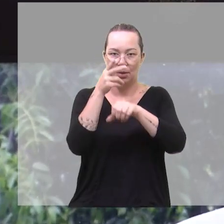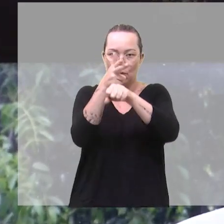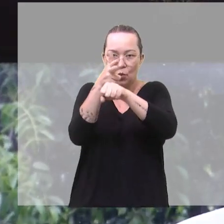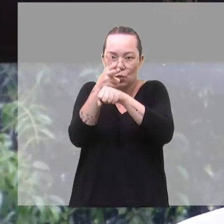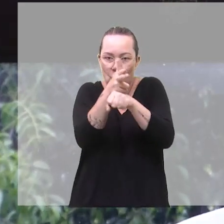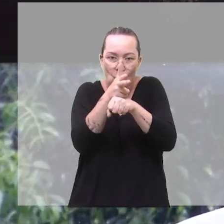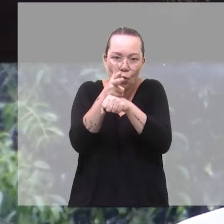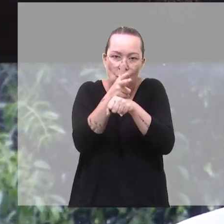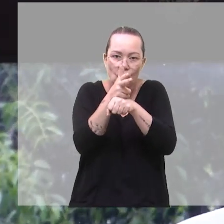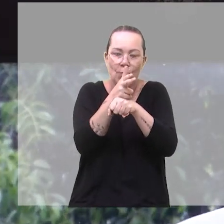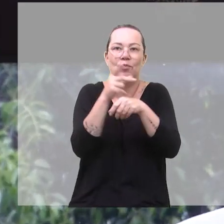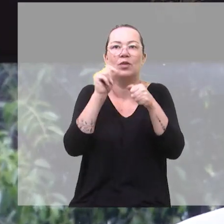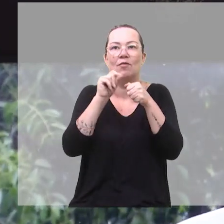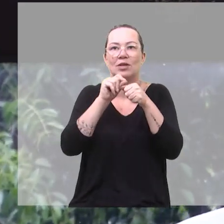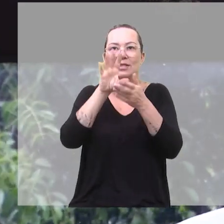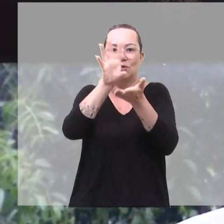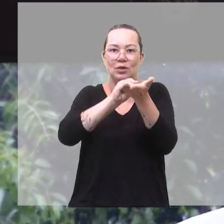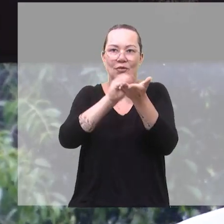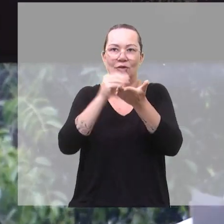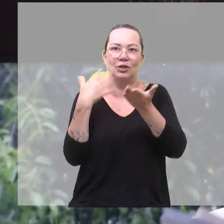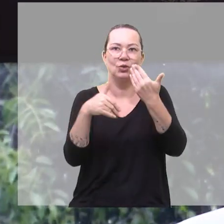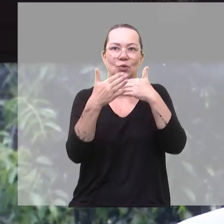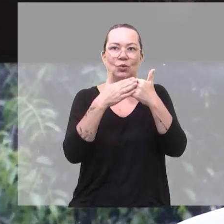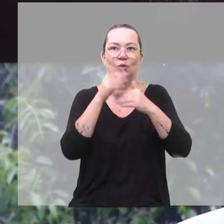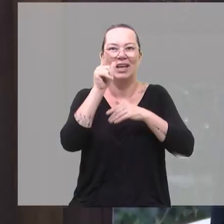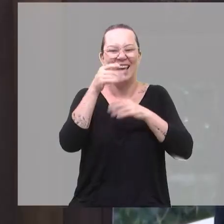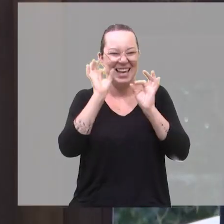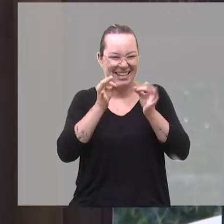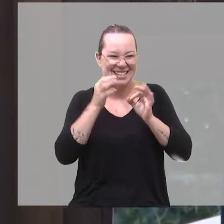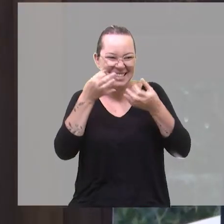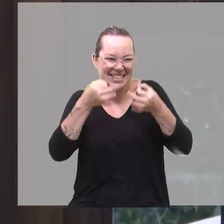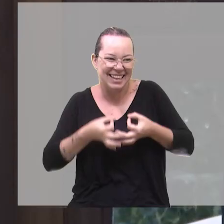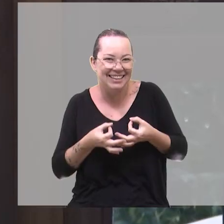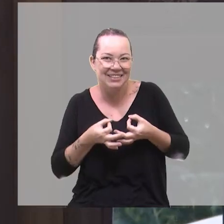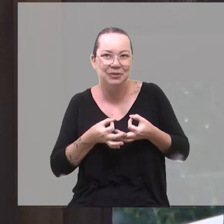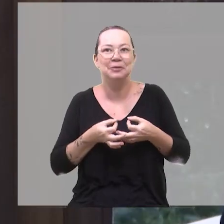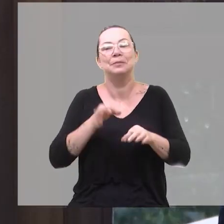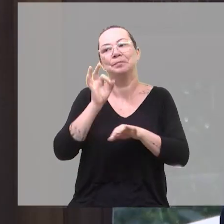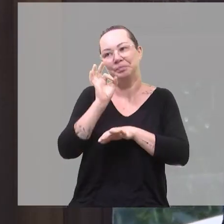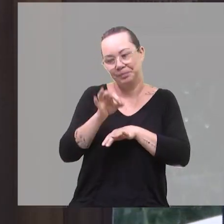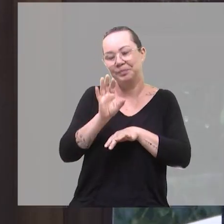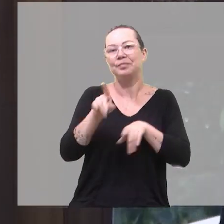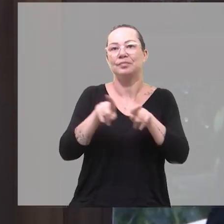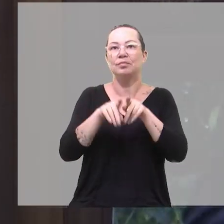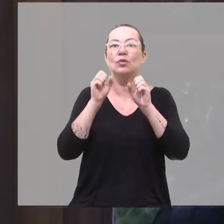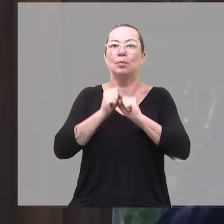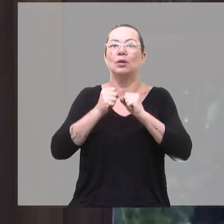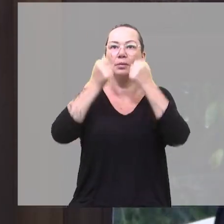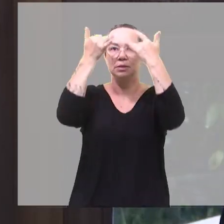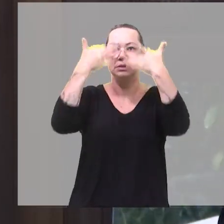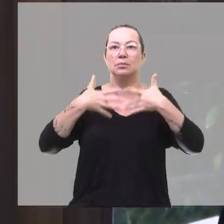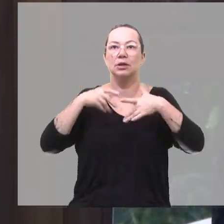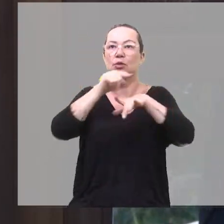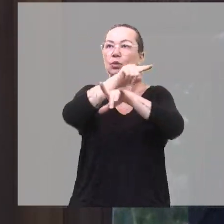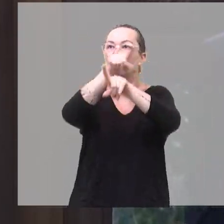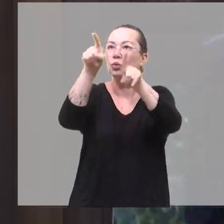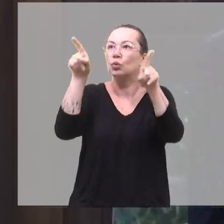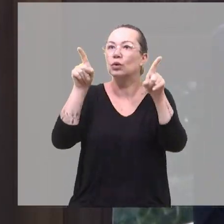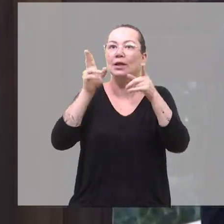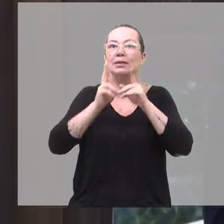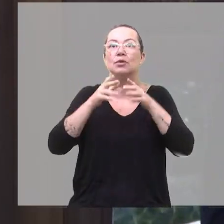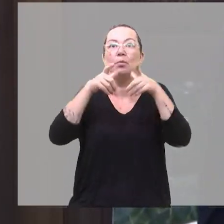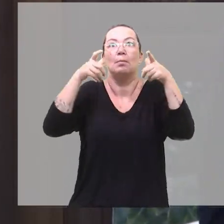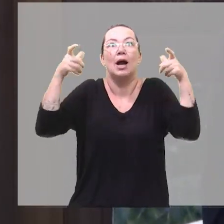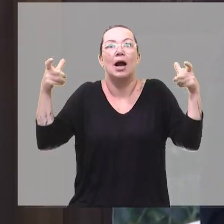um cinegrafista que está aqui nos registrando tudo. É isso, Nath. É por aí, a gente pode também começar descrevendo a